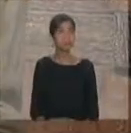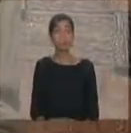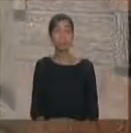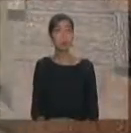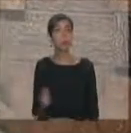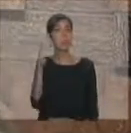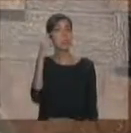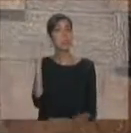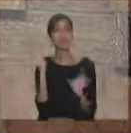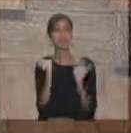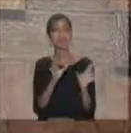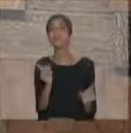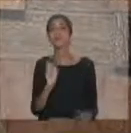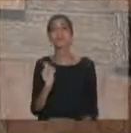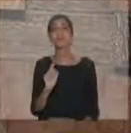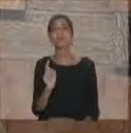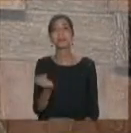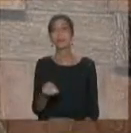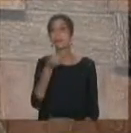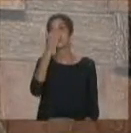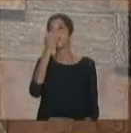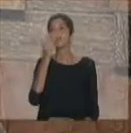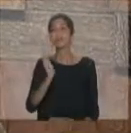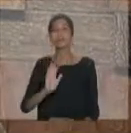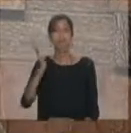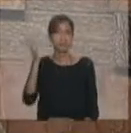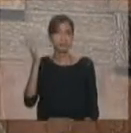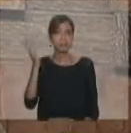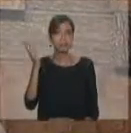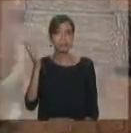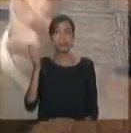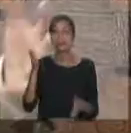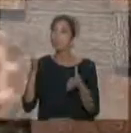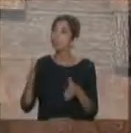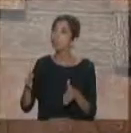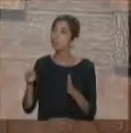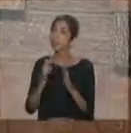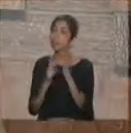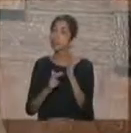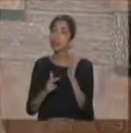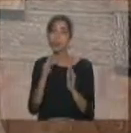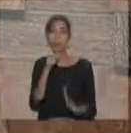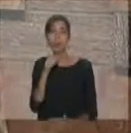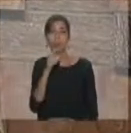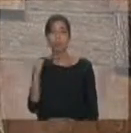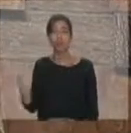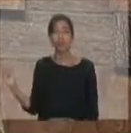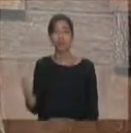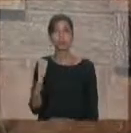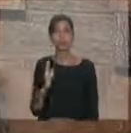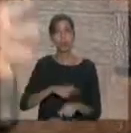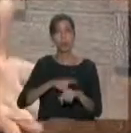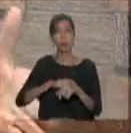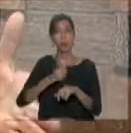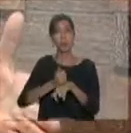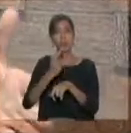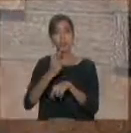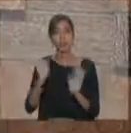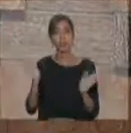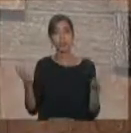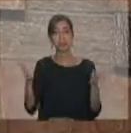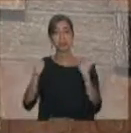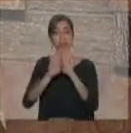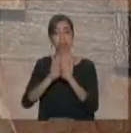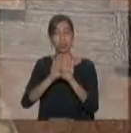pensava em deixar o jornalismo, não. Foi meramente acidental. Eu estava na redação quando chegou uma moça na hora do meio-dia, eu estava